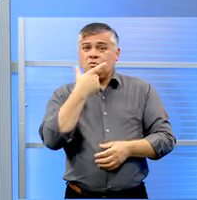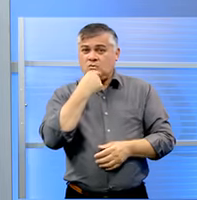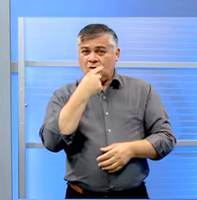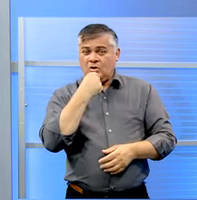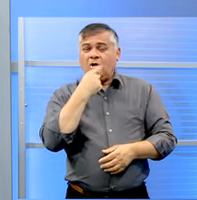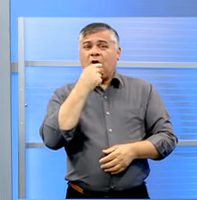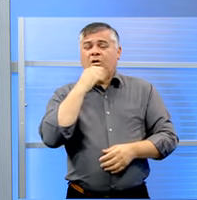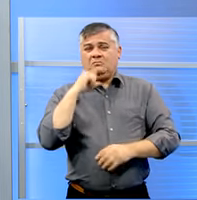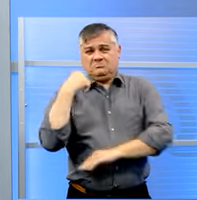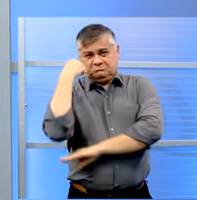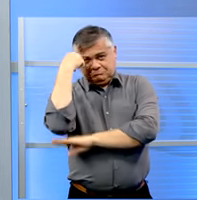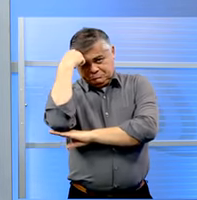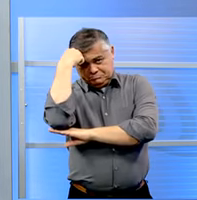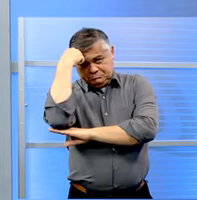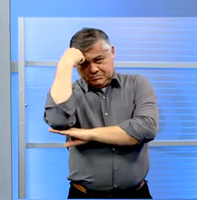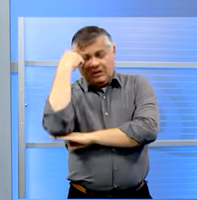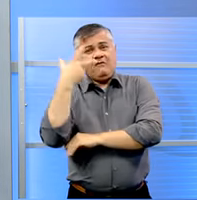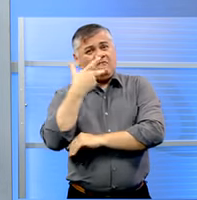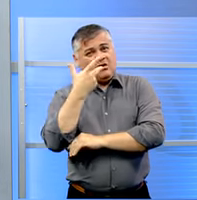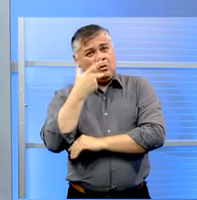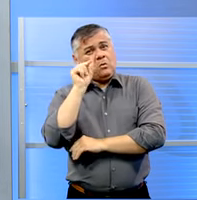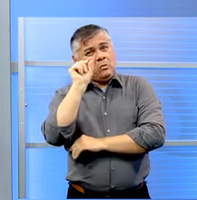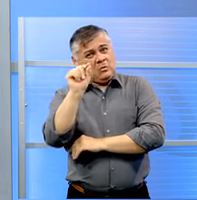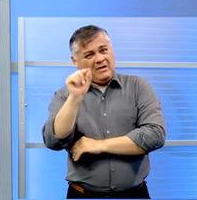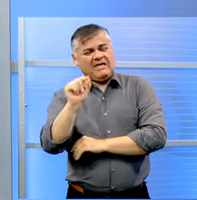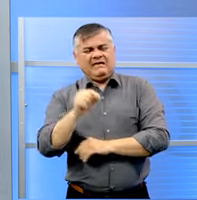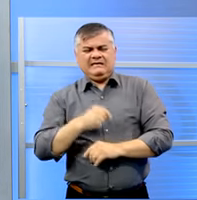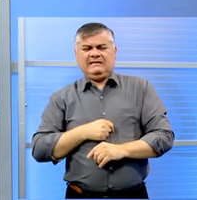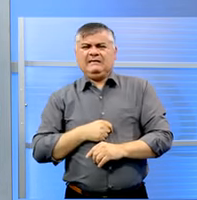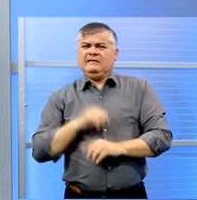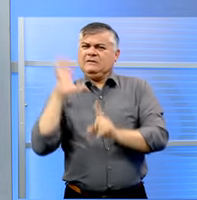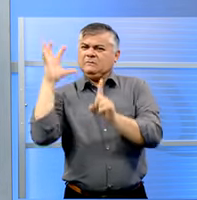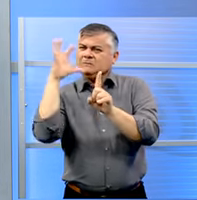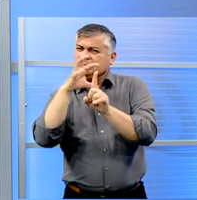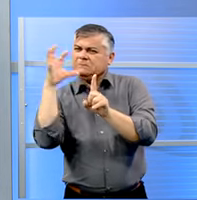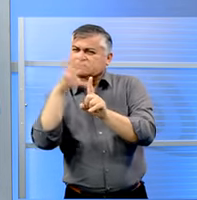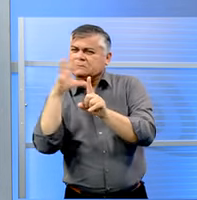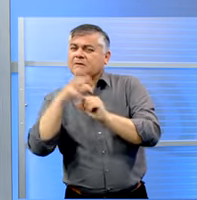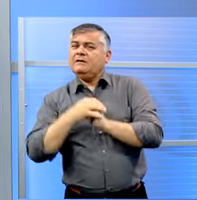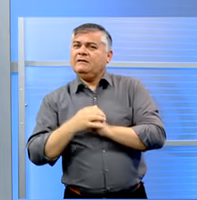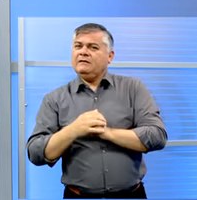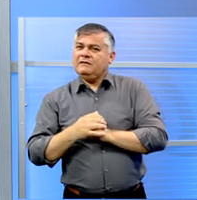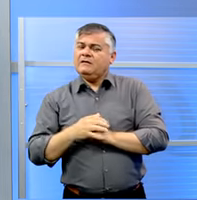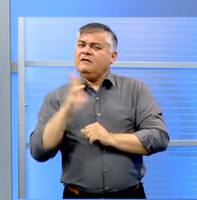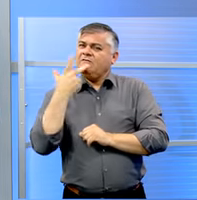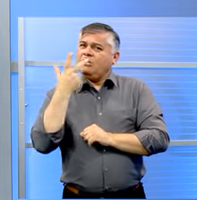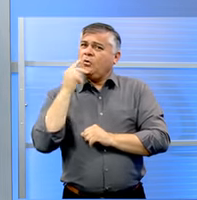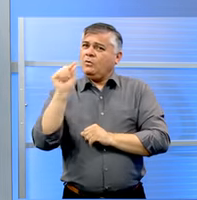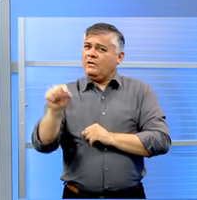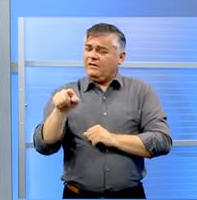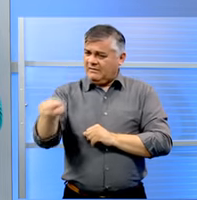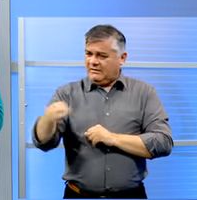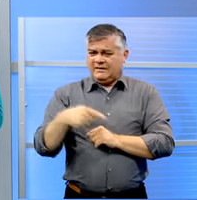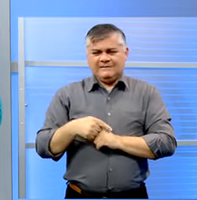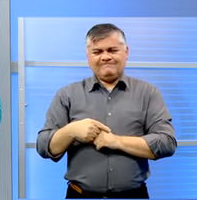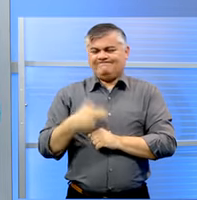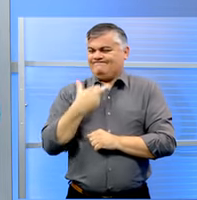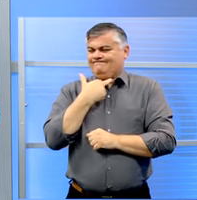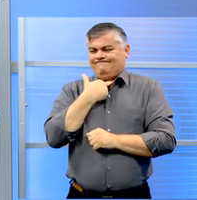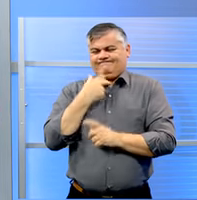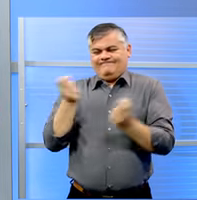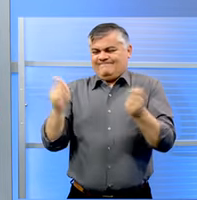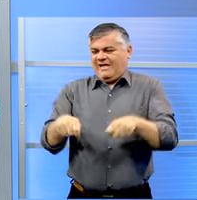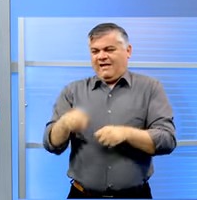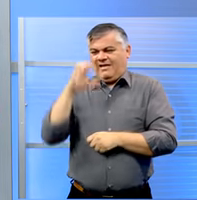Aristóteles, que traz grande influência até para os estudos dessa época, foi uma das pessoas que disse que ele não tinha capacidade